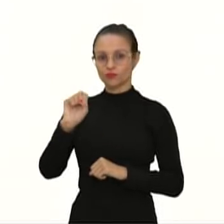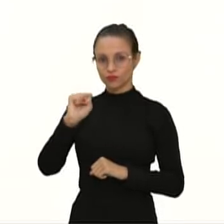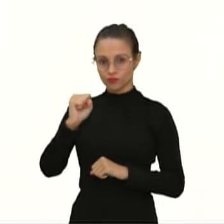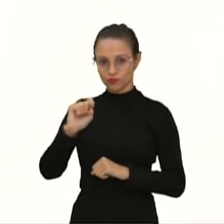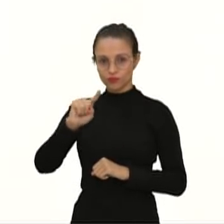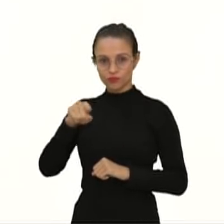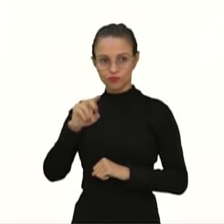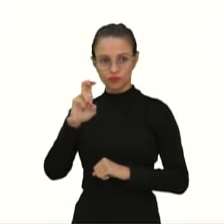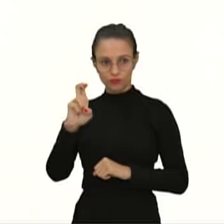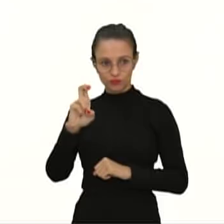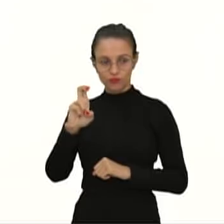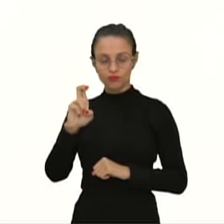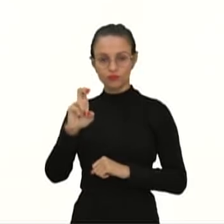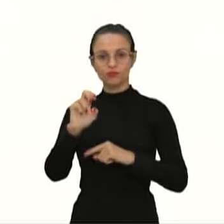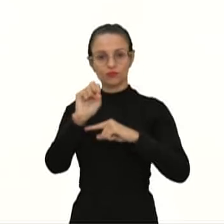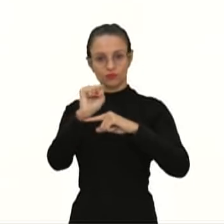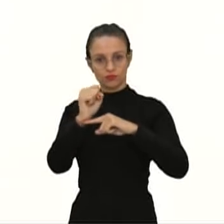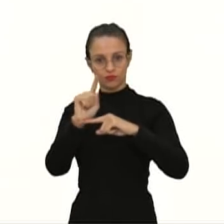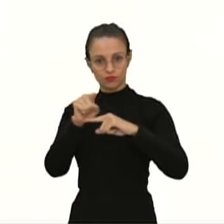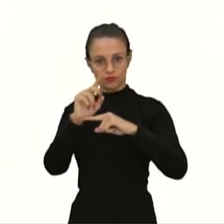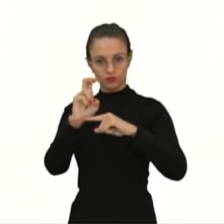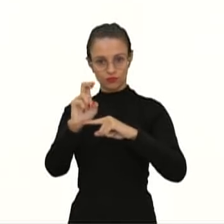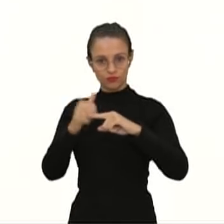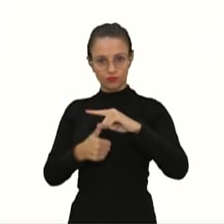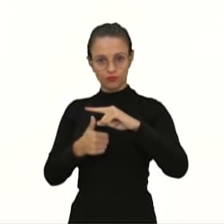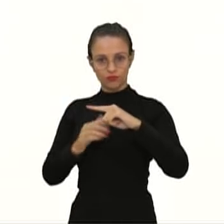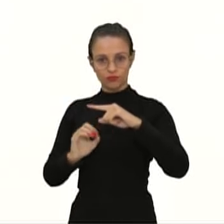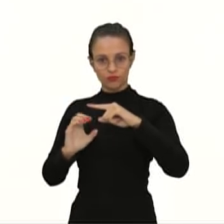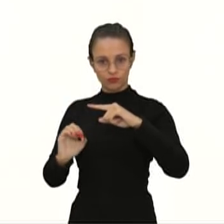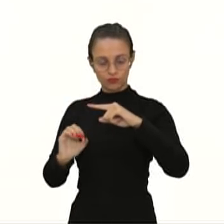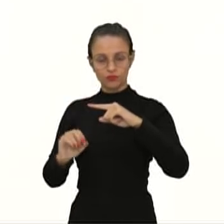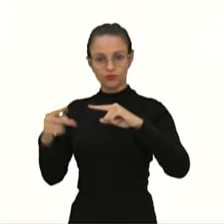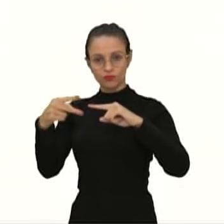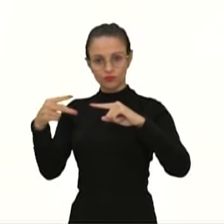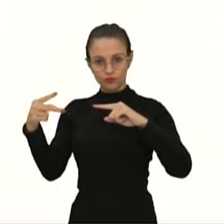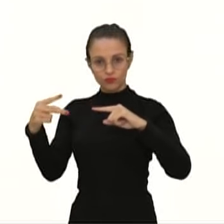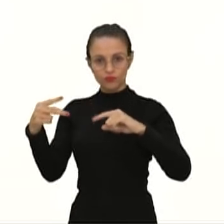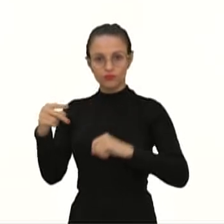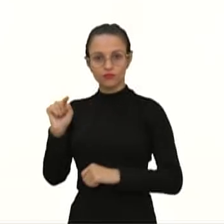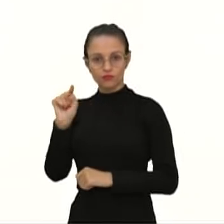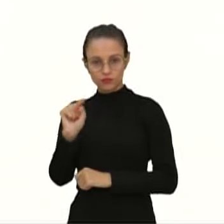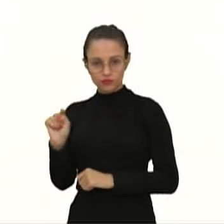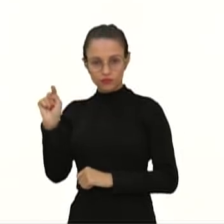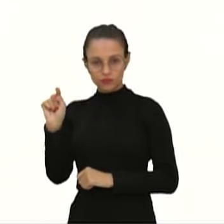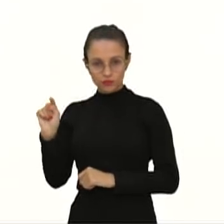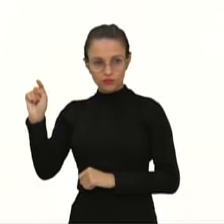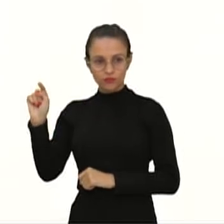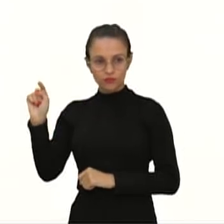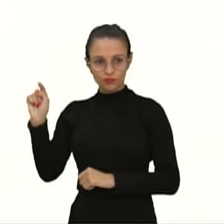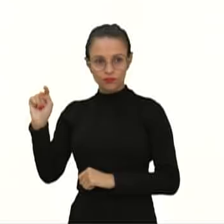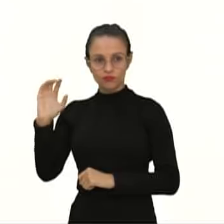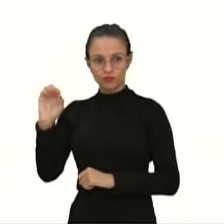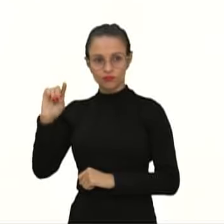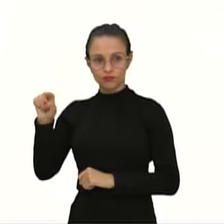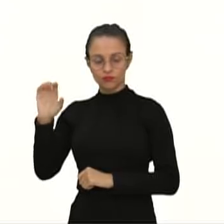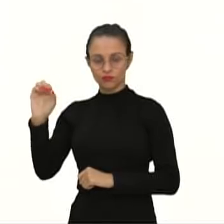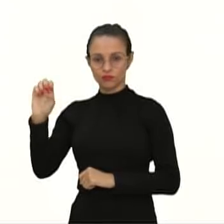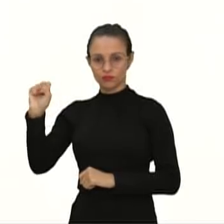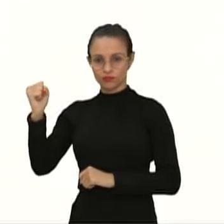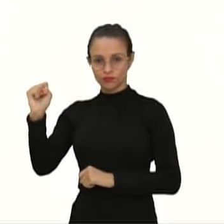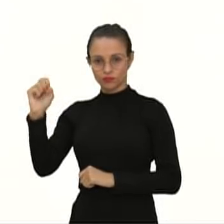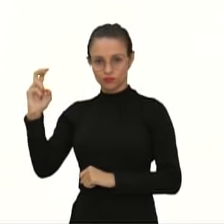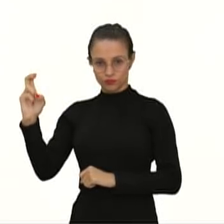8,5%, eu repeti 8,5 sobre 100, que é igual, andando duas casas, uma, duas. Então,